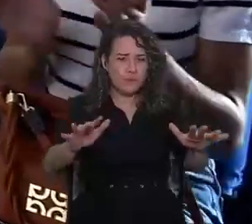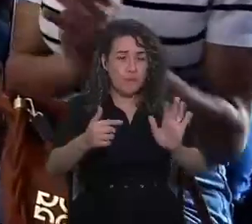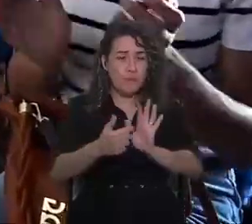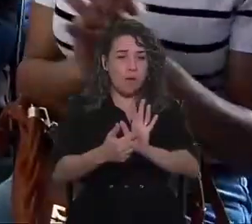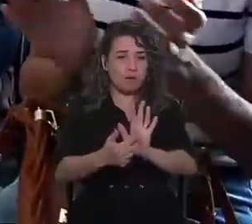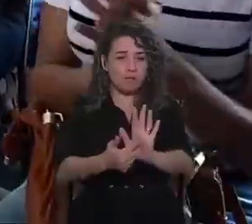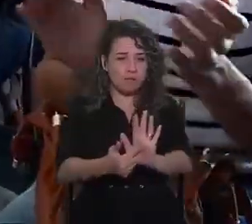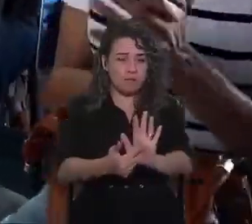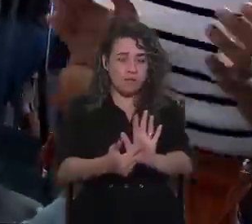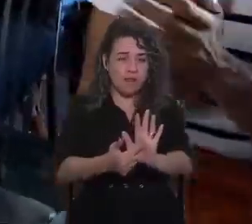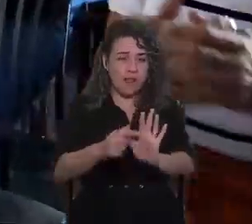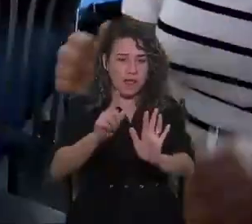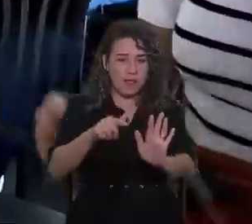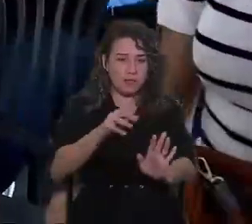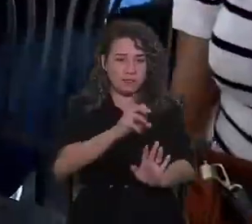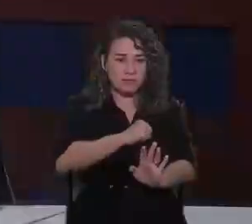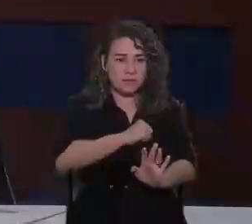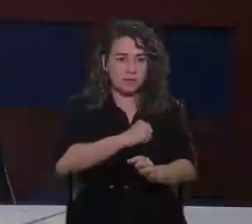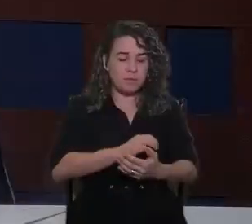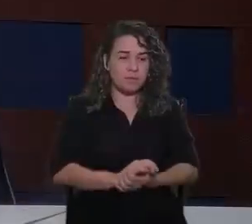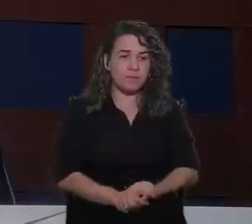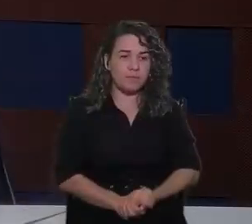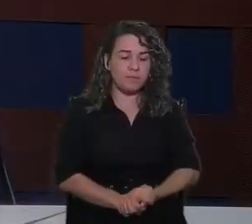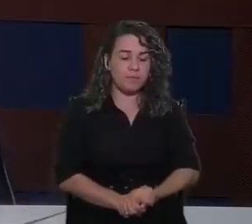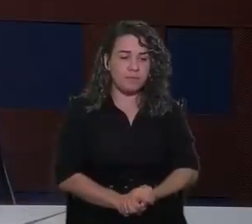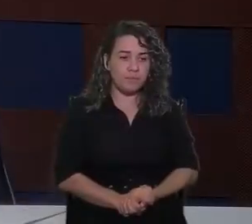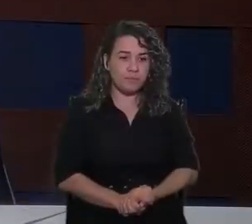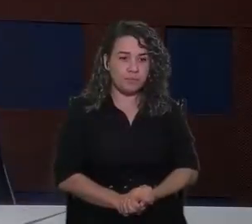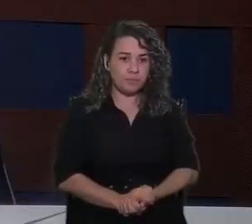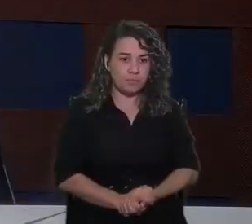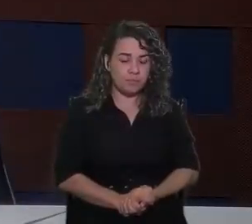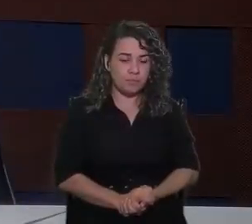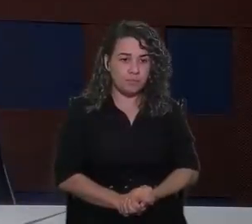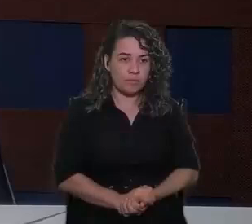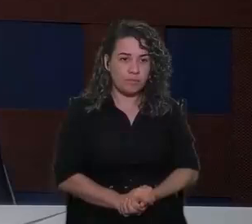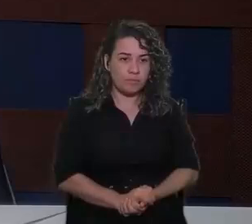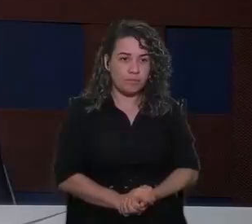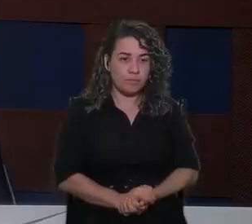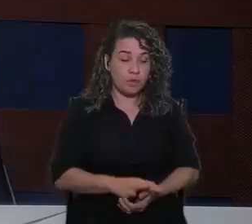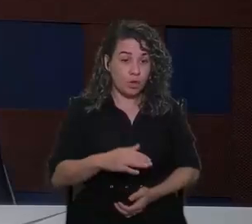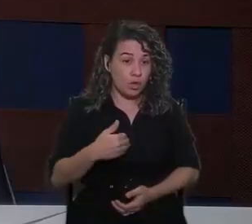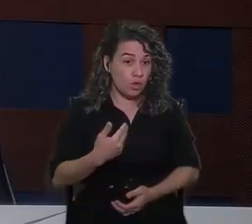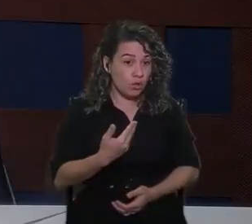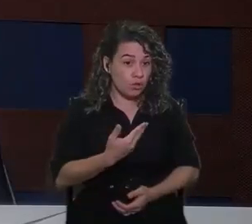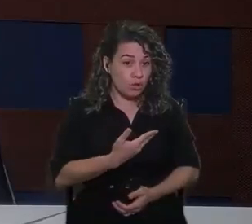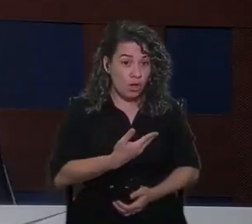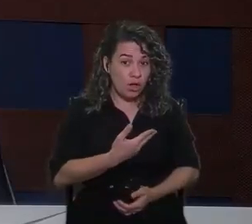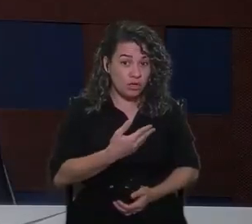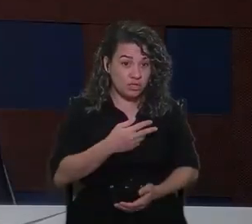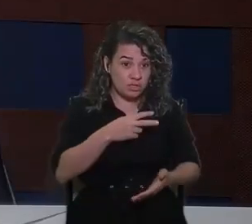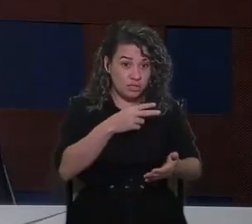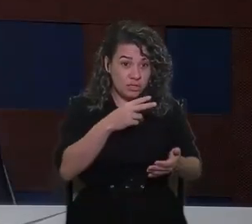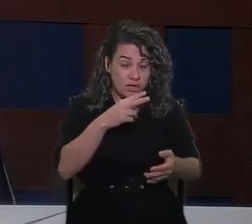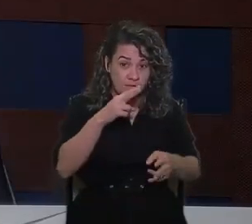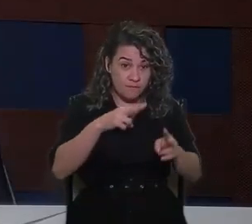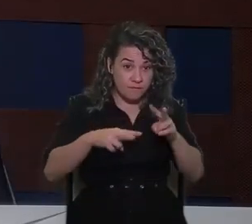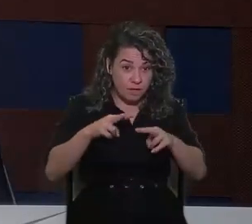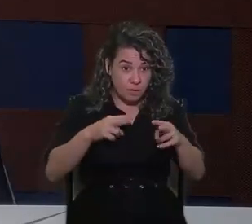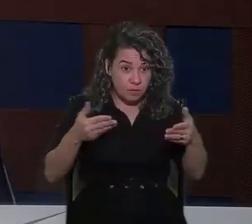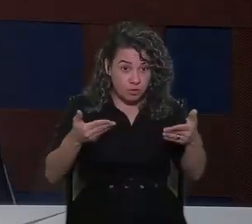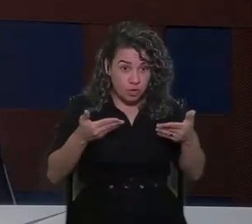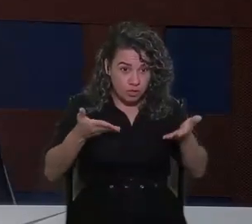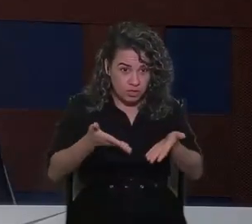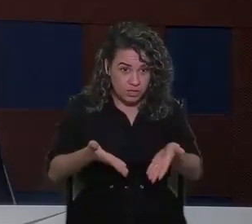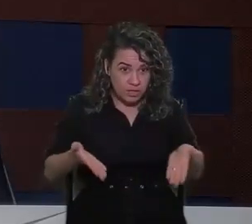a gente viu aqui hoje, há pouco, crianças escrevendo textos maravilhosos. Eu